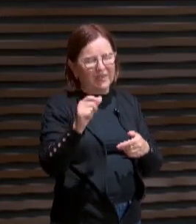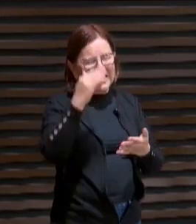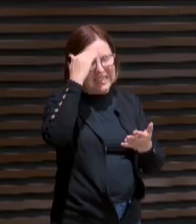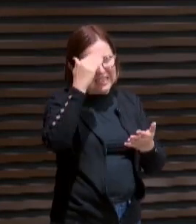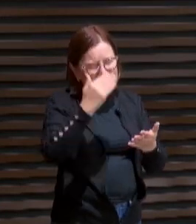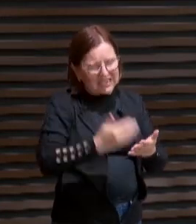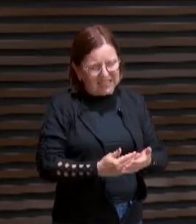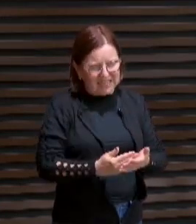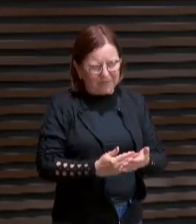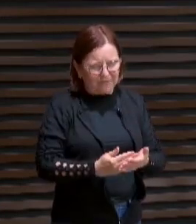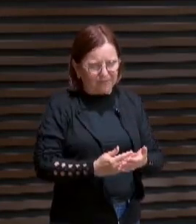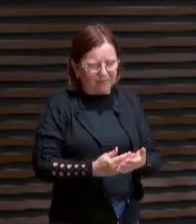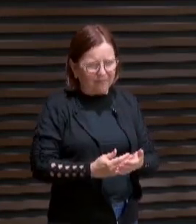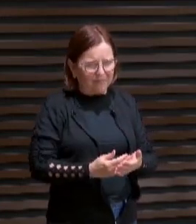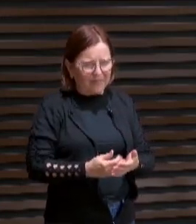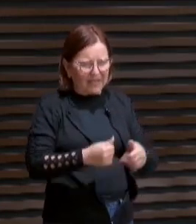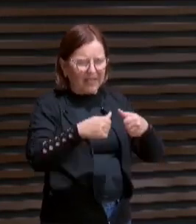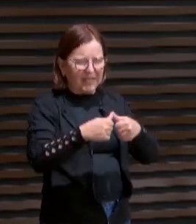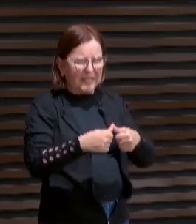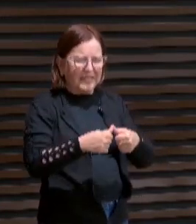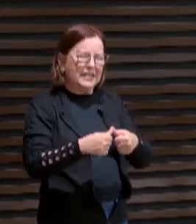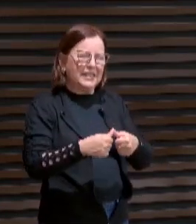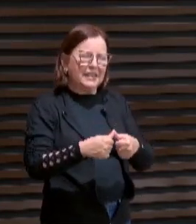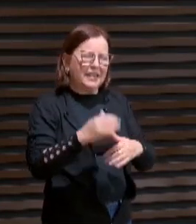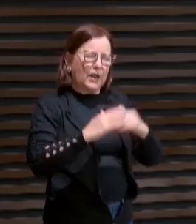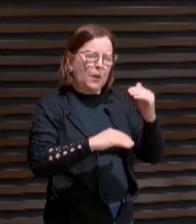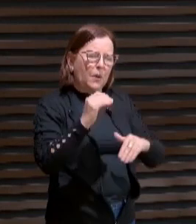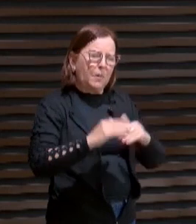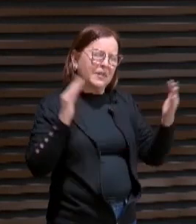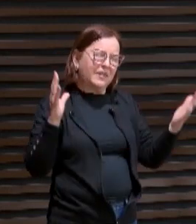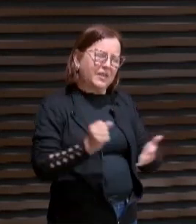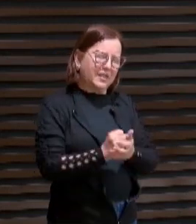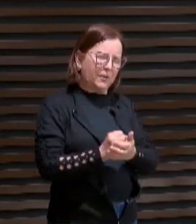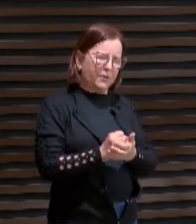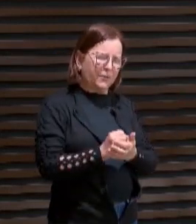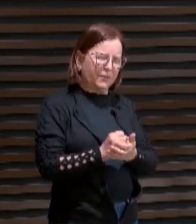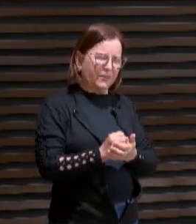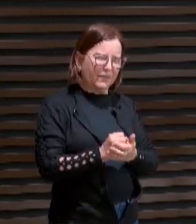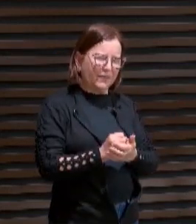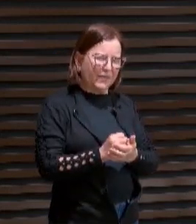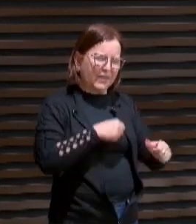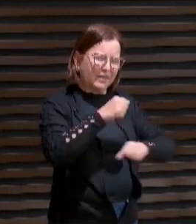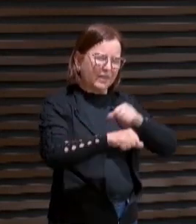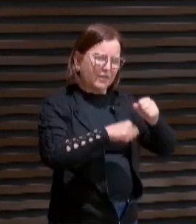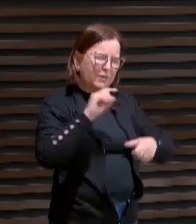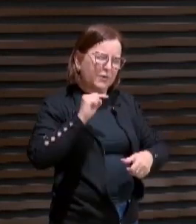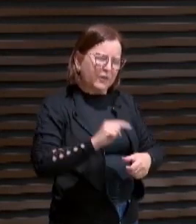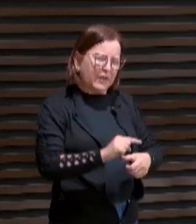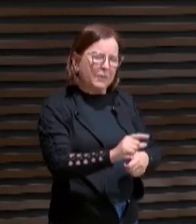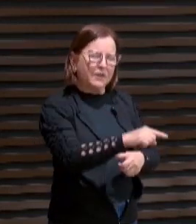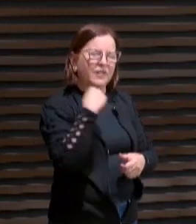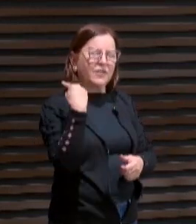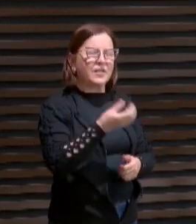ato que ninguém explica, mas que trata profundamente com as nossas vidas.